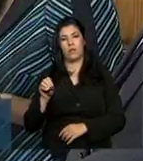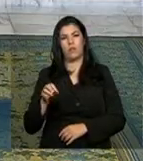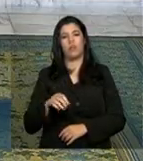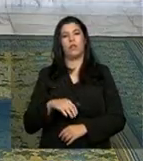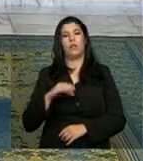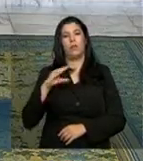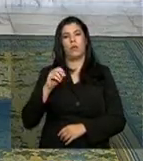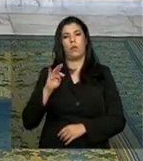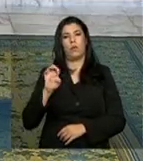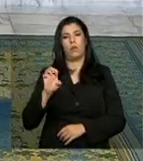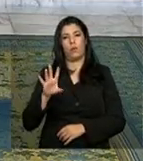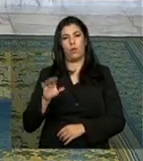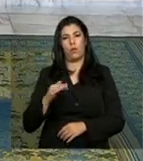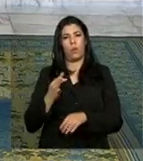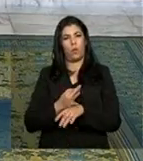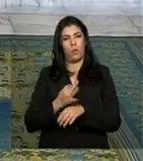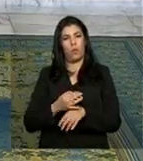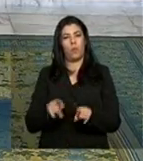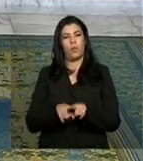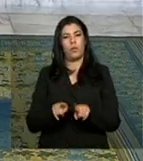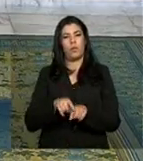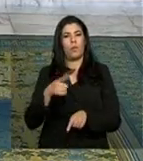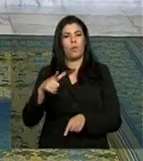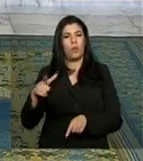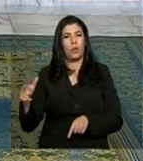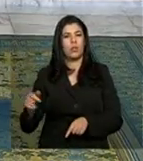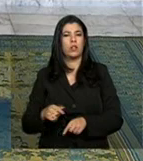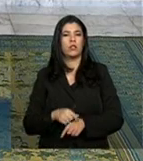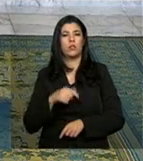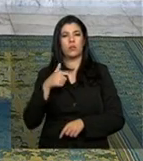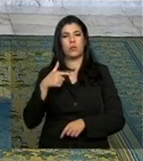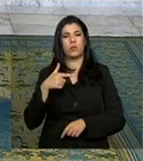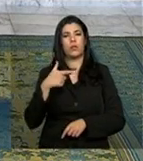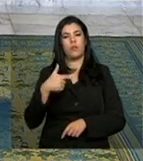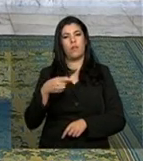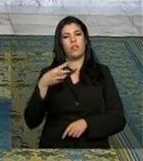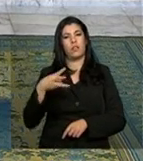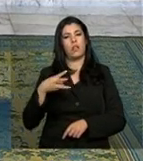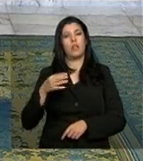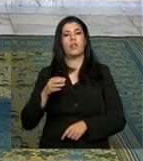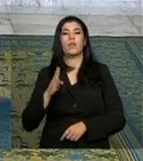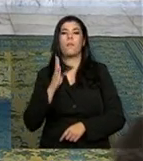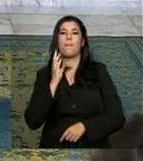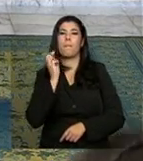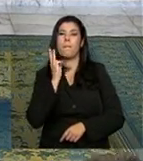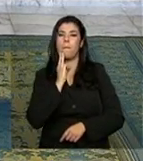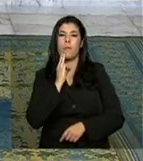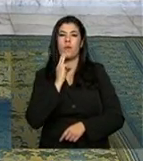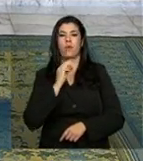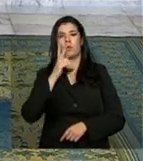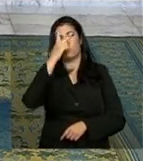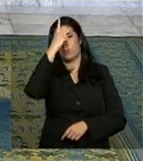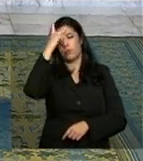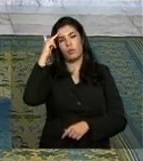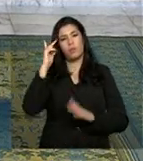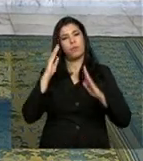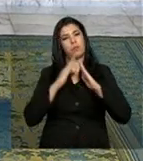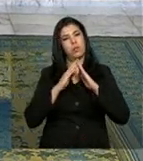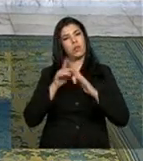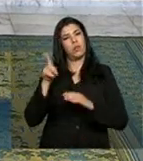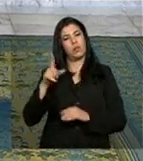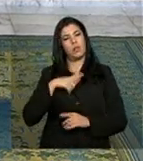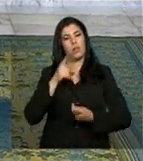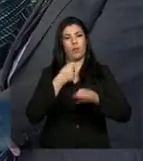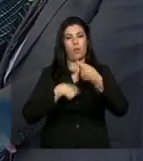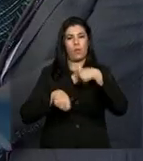tem uma população estimada aí em 23 milhões de habitantes, uma economia relativamente pequena,